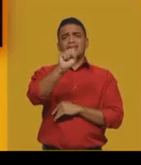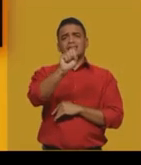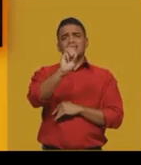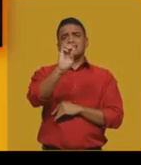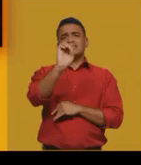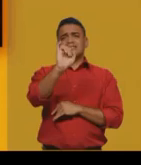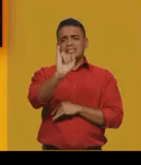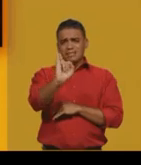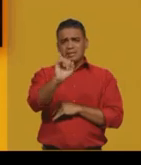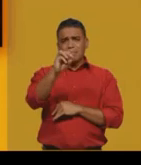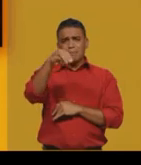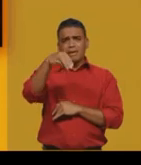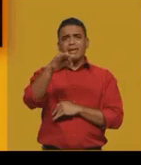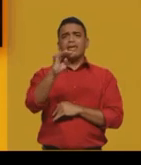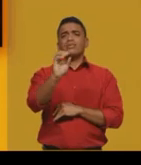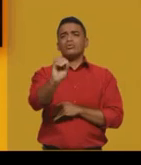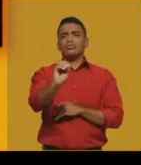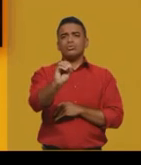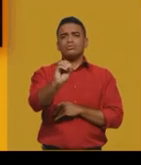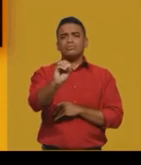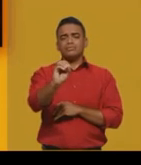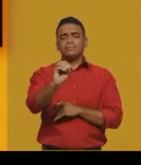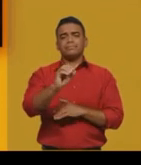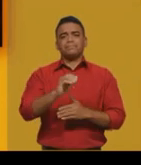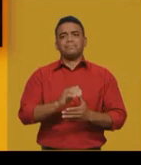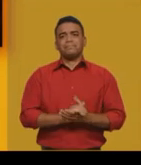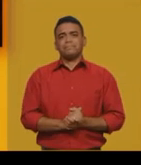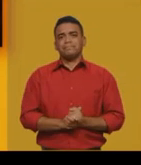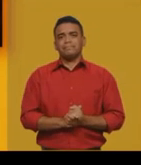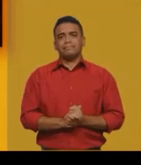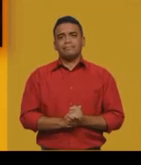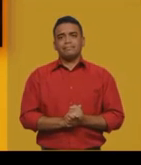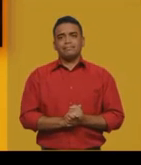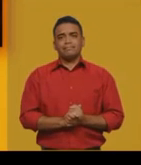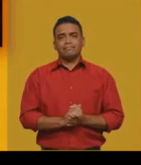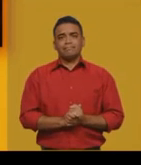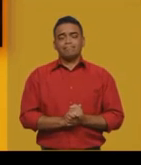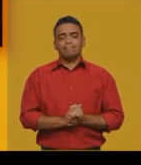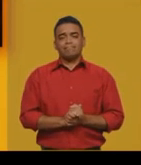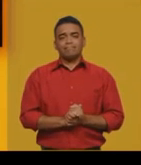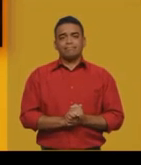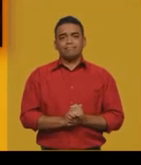birth records exist. Nenhum